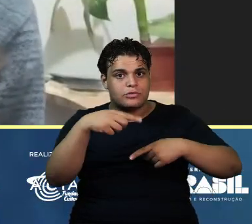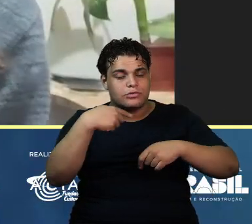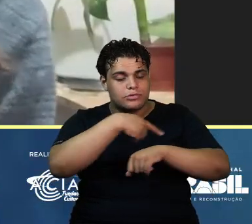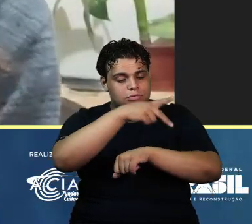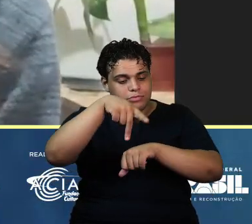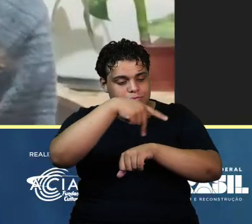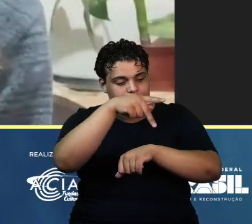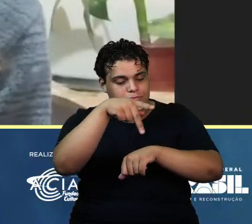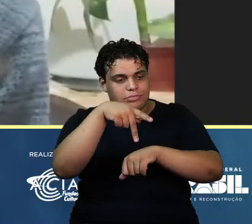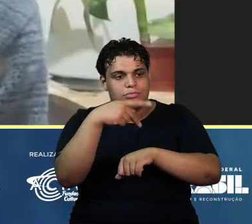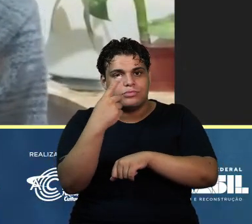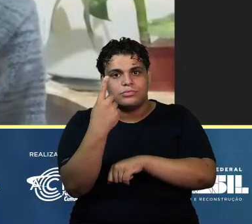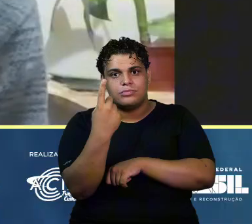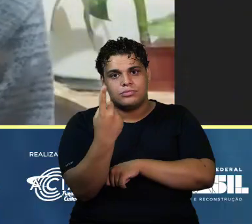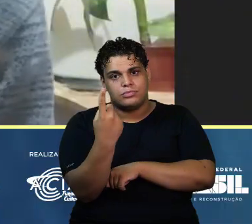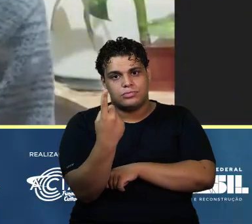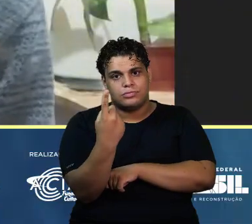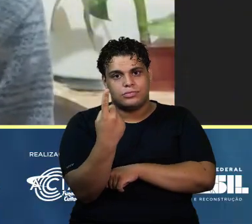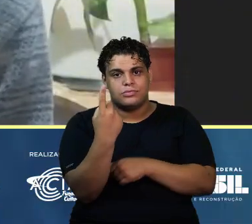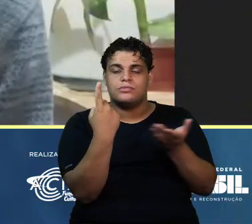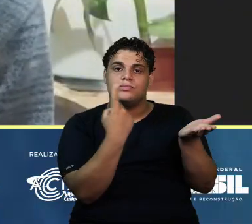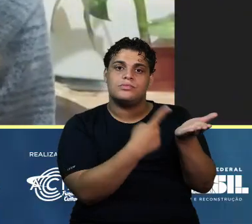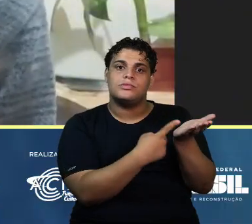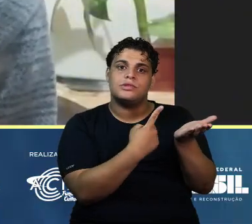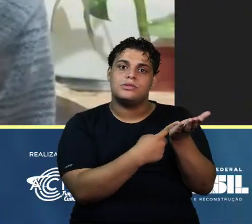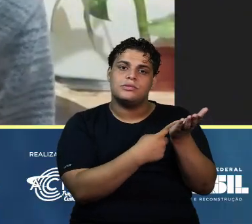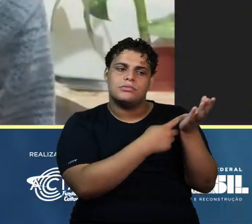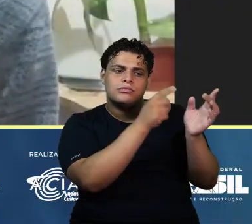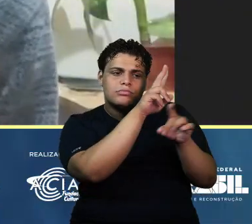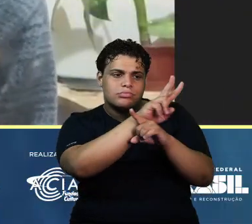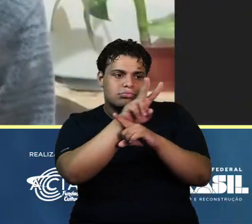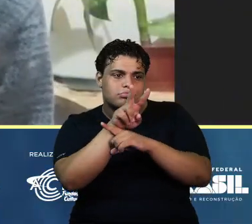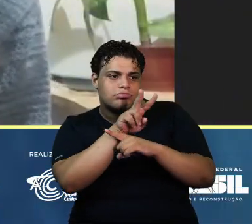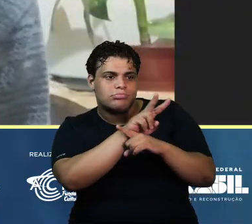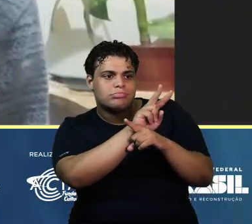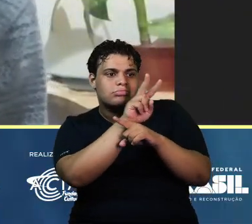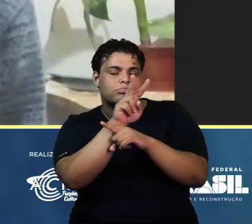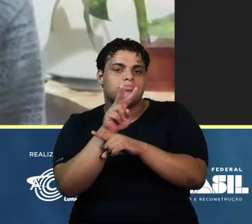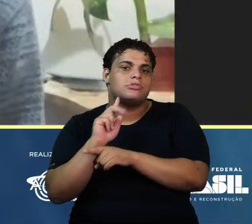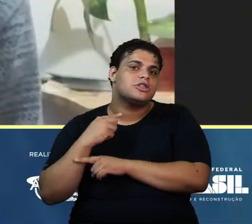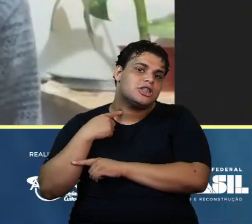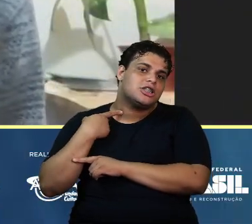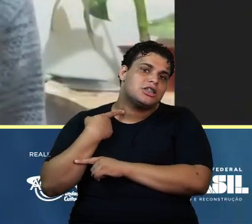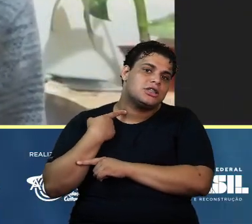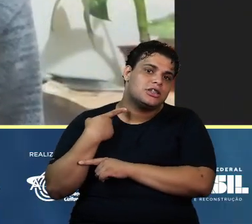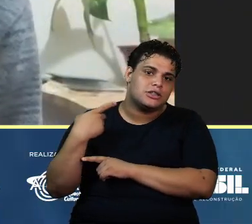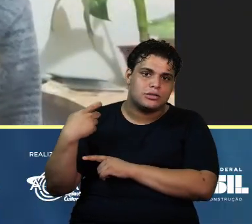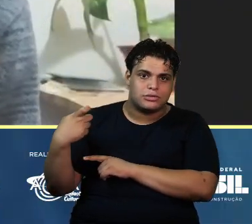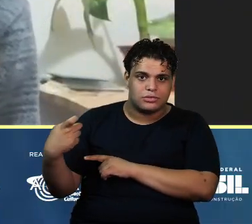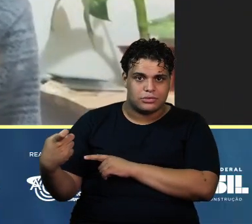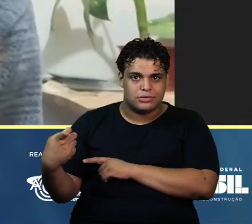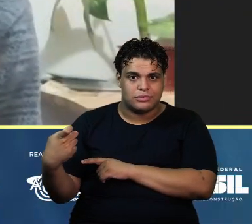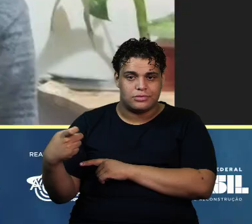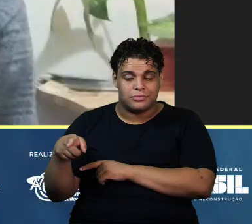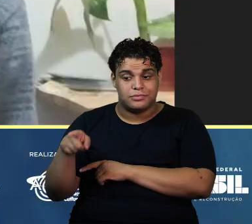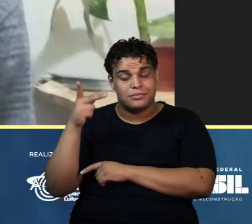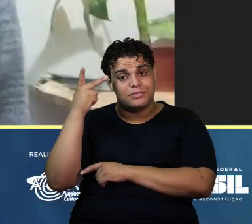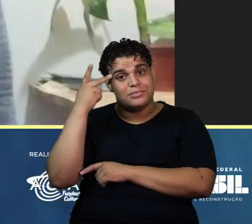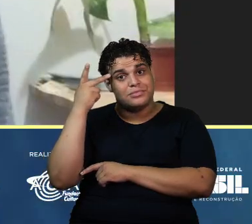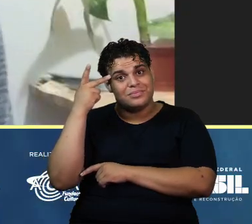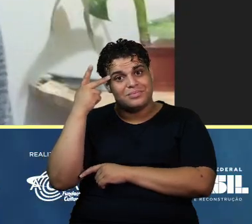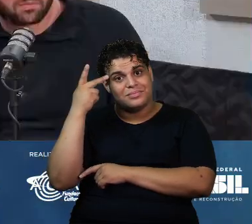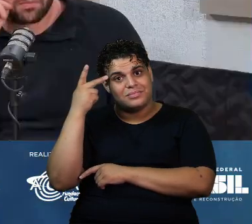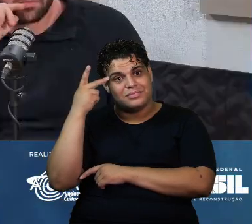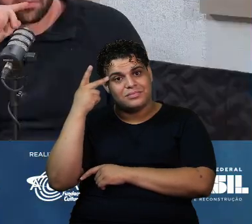Uma delas é o plano de monitoramento de lixo no oceano, que está acontecendo no estado de São Paulo.